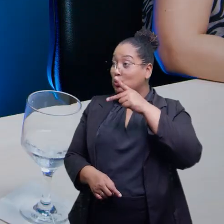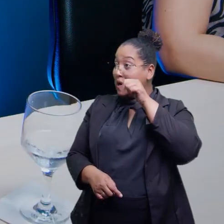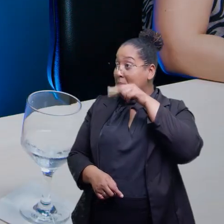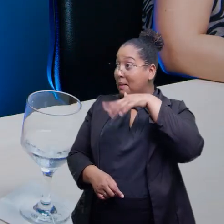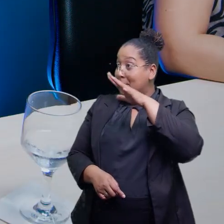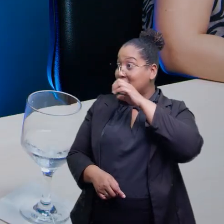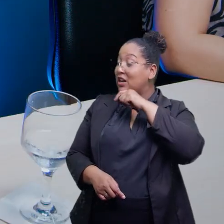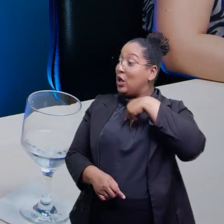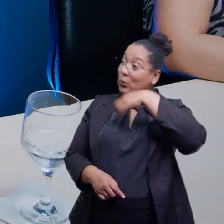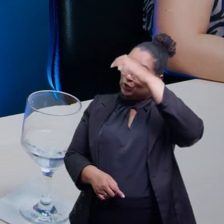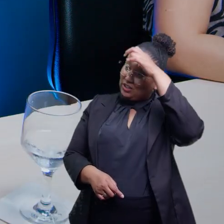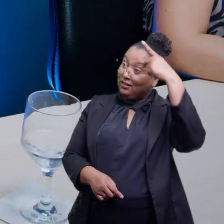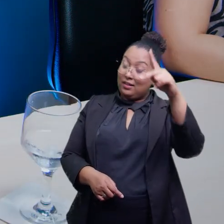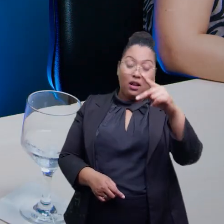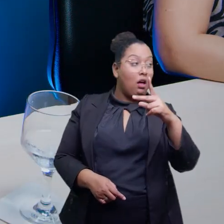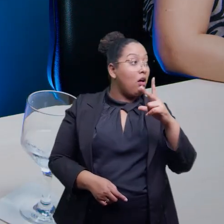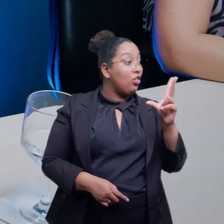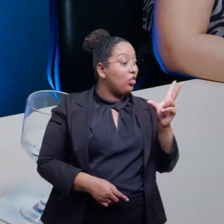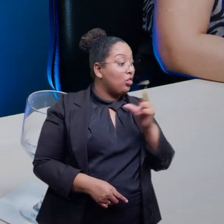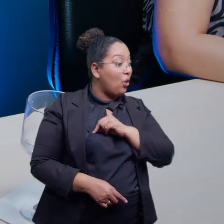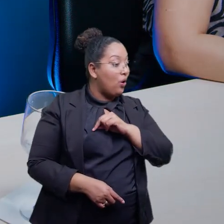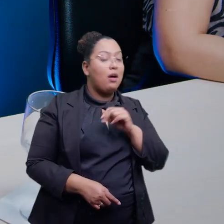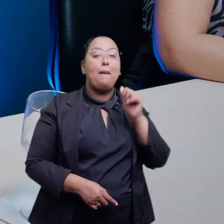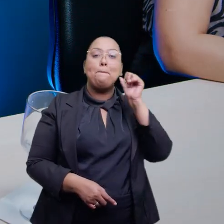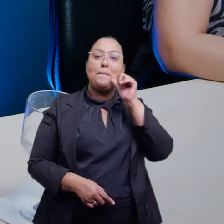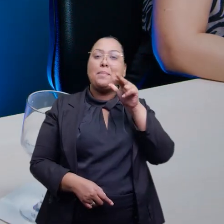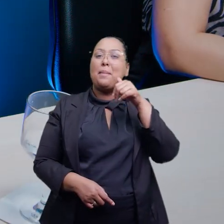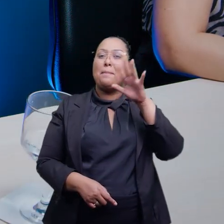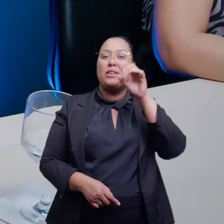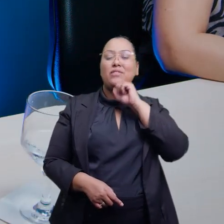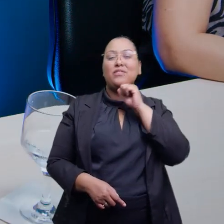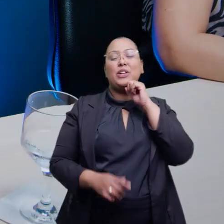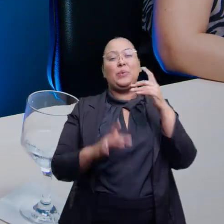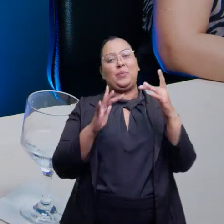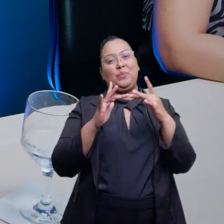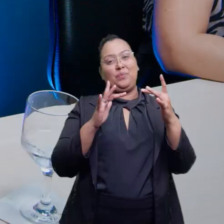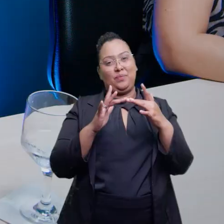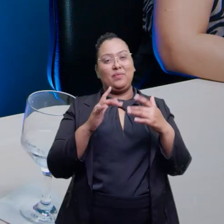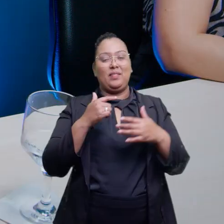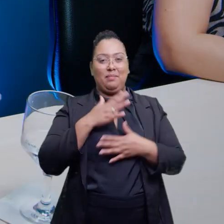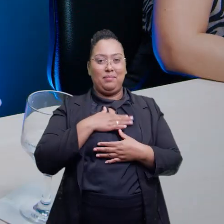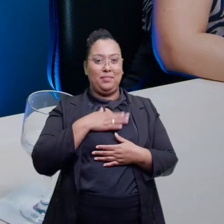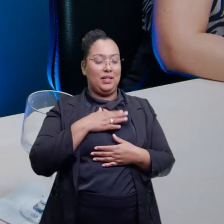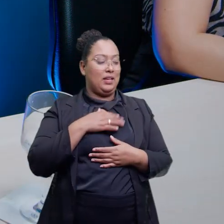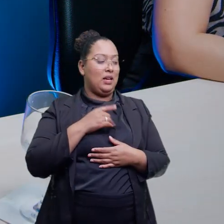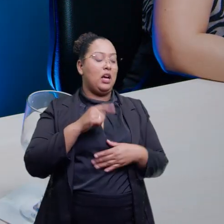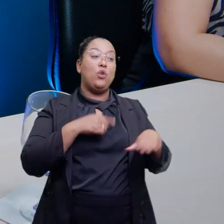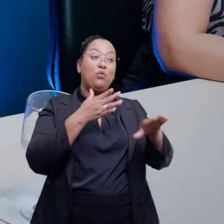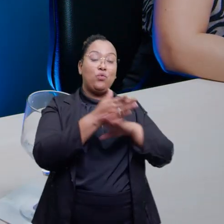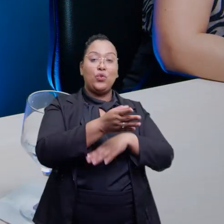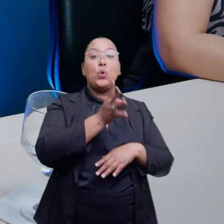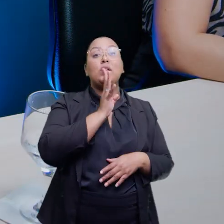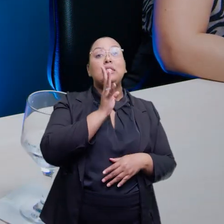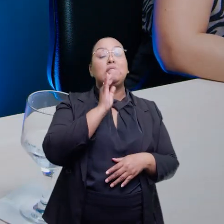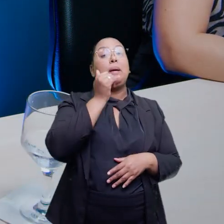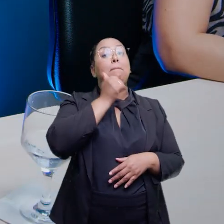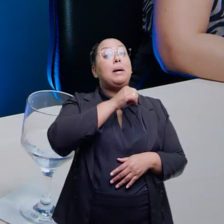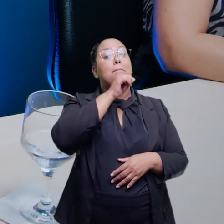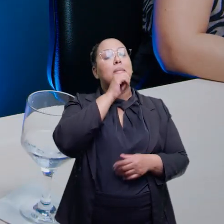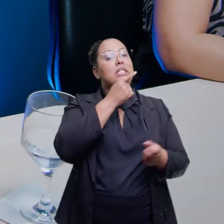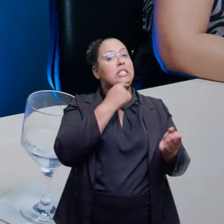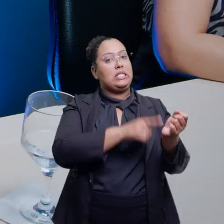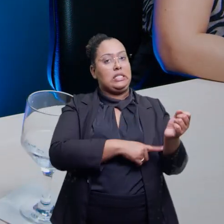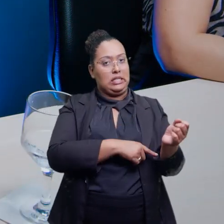mais velha. Eu, nossa. Aí minha irmã mais velha entrou em contato. Conheci novamente a minha mãe biológica, né? Não tem